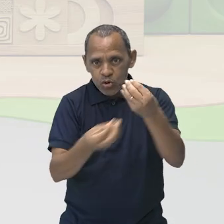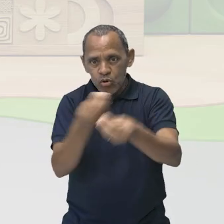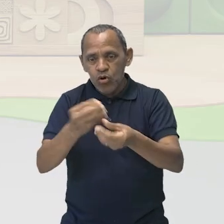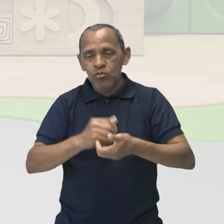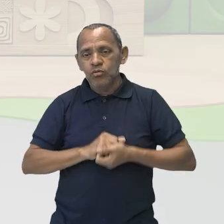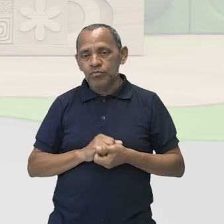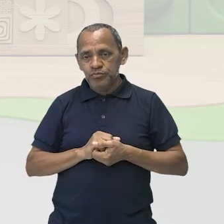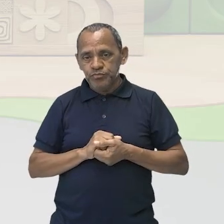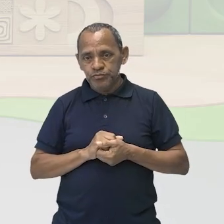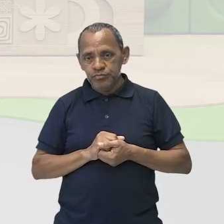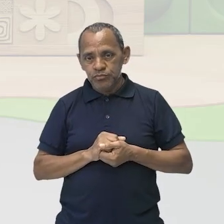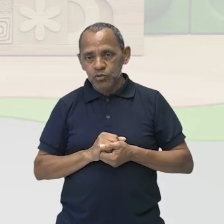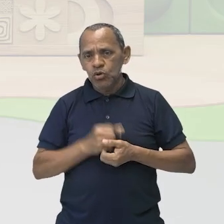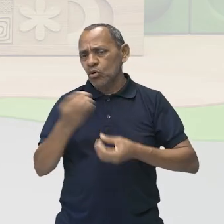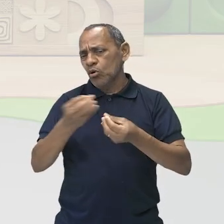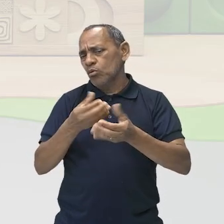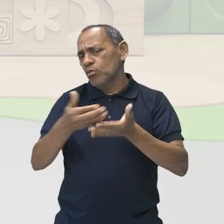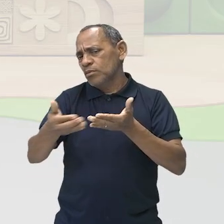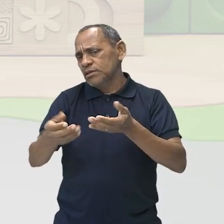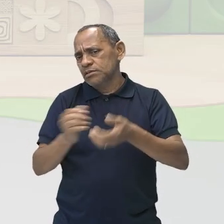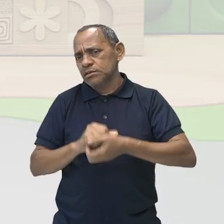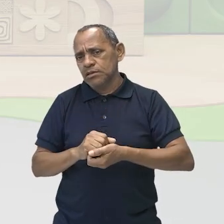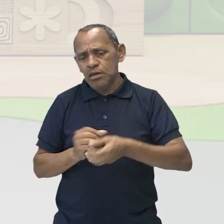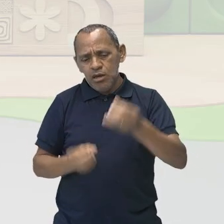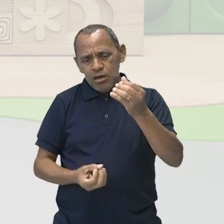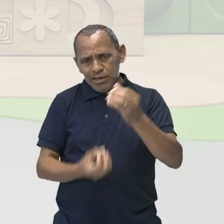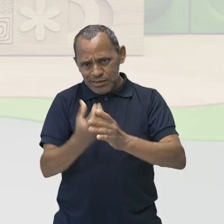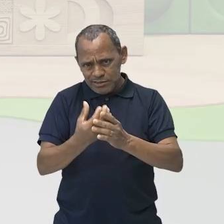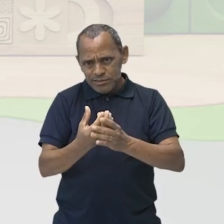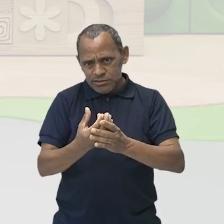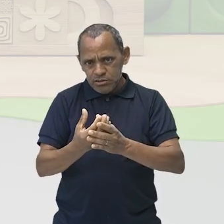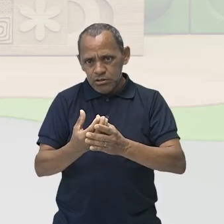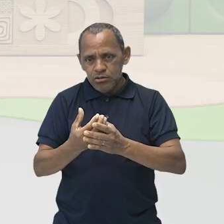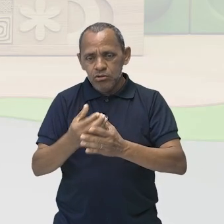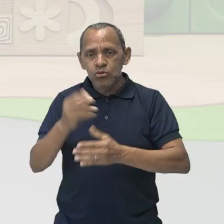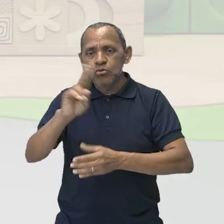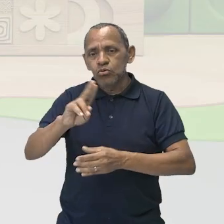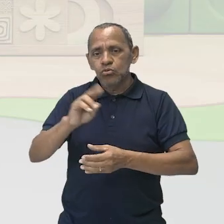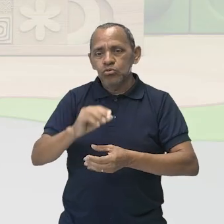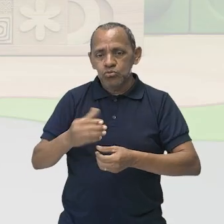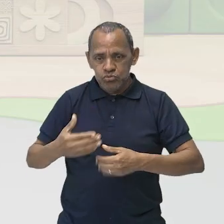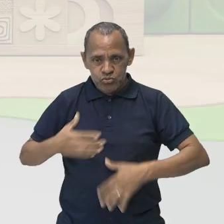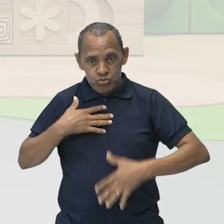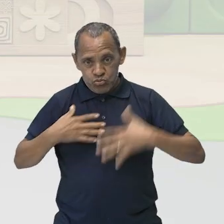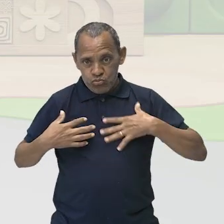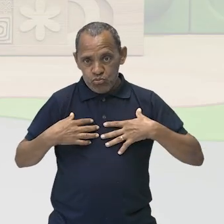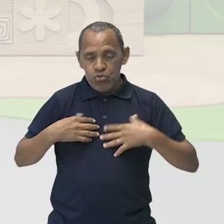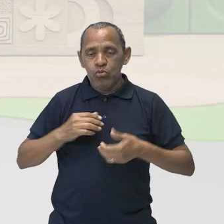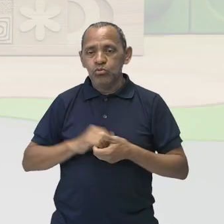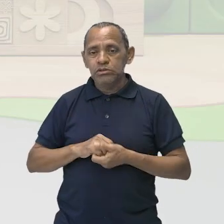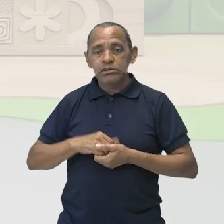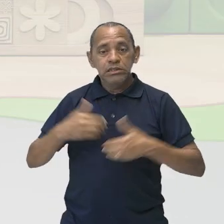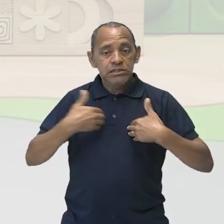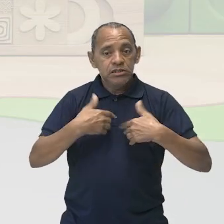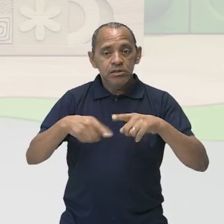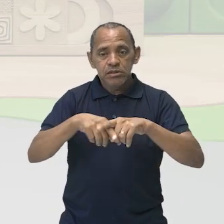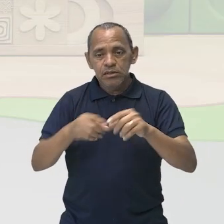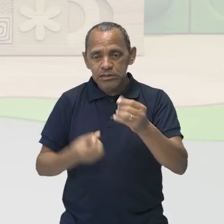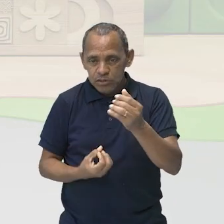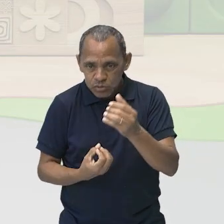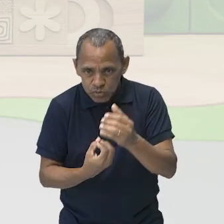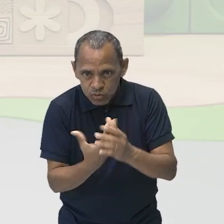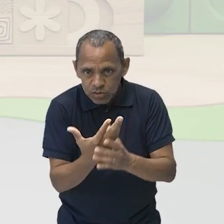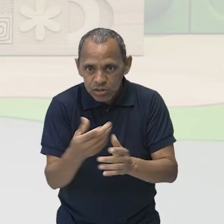acontece a formação ou a origem desse som no corpo dos golfinhos? Bem, o ultrassom dos golfinhos tem origem